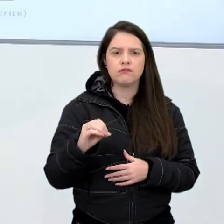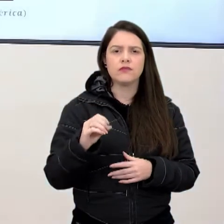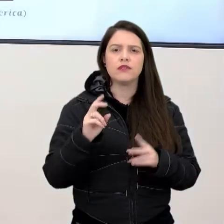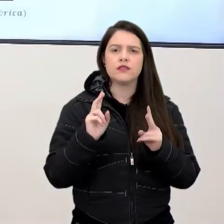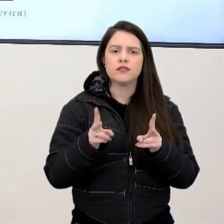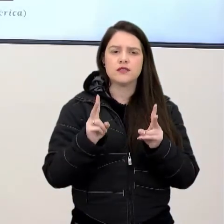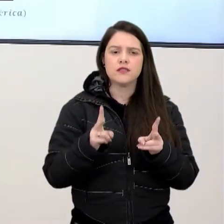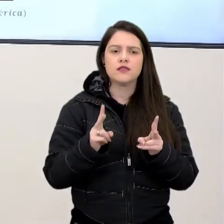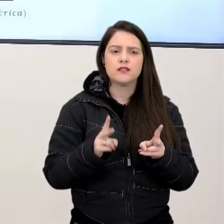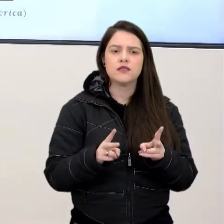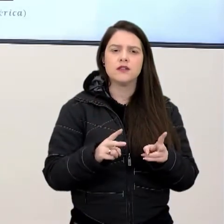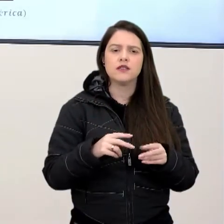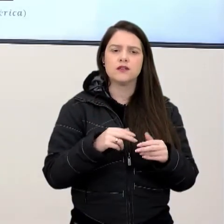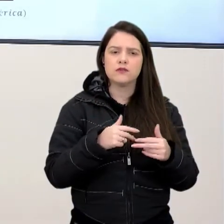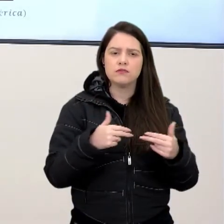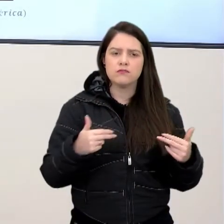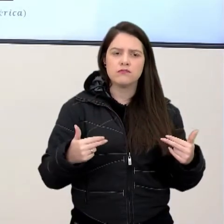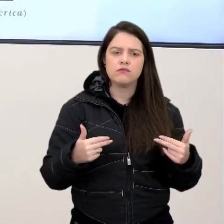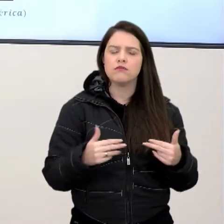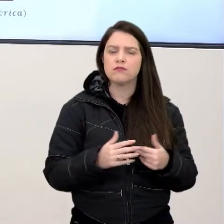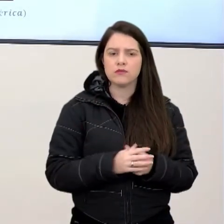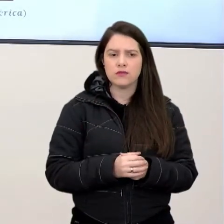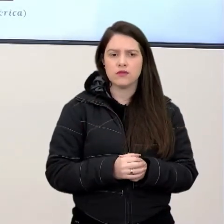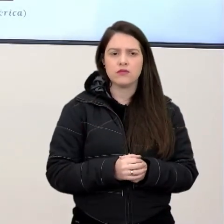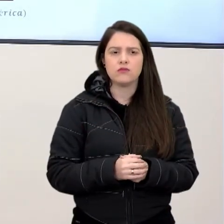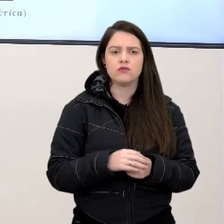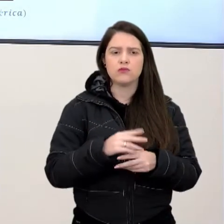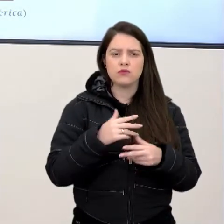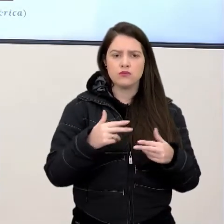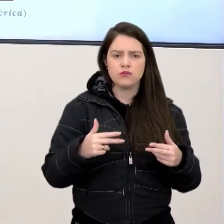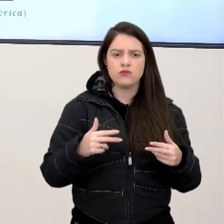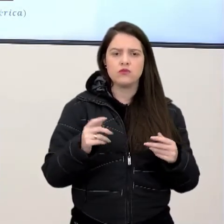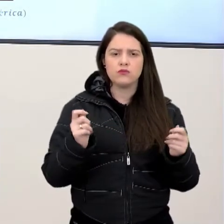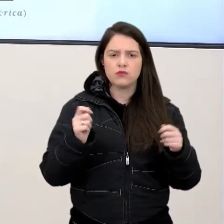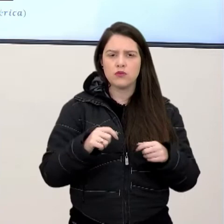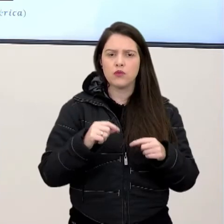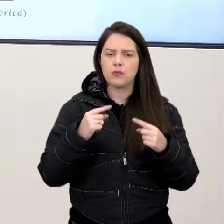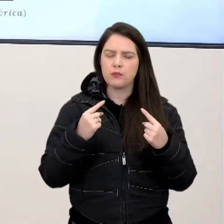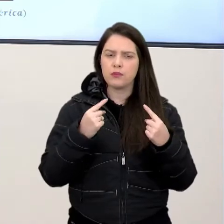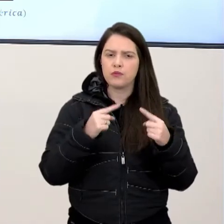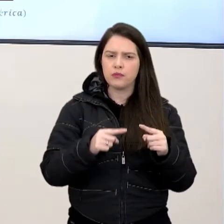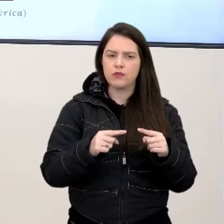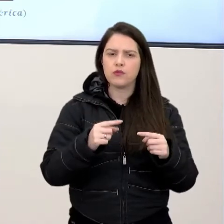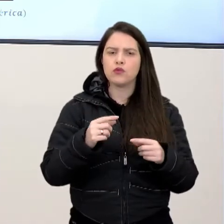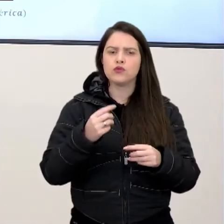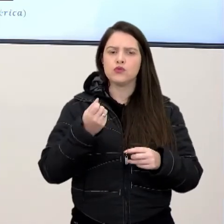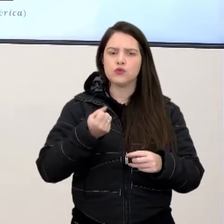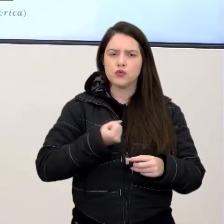foi 1991, não. Tá? Começou o estudo, no caso aqui não importa muito